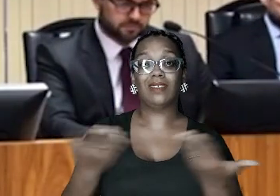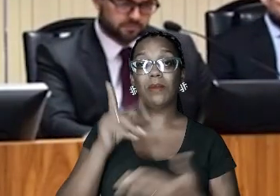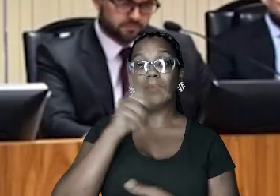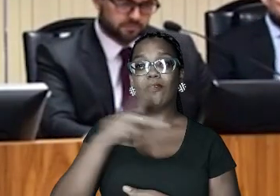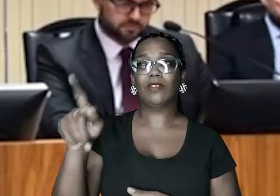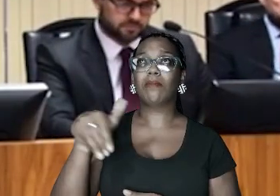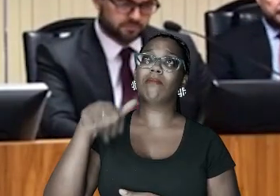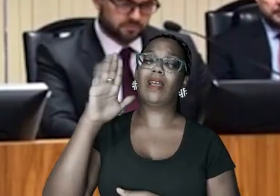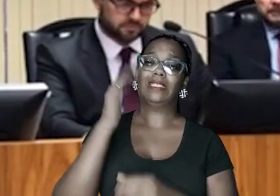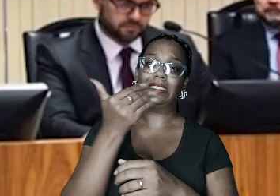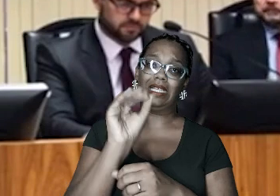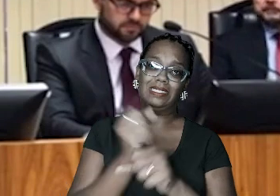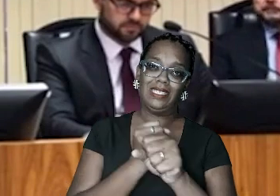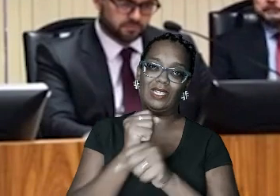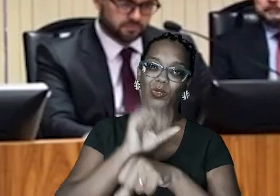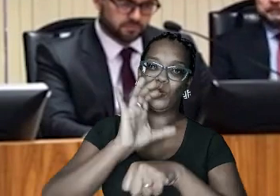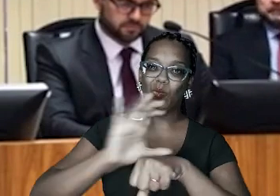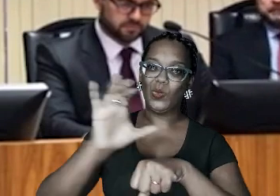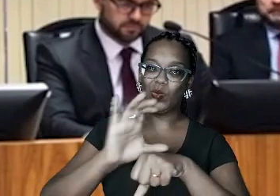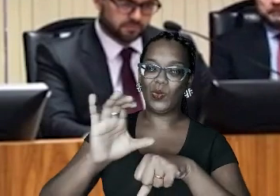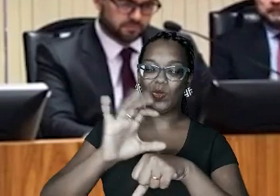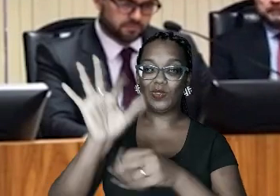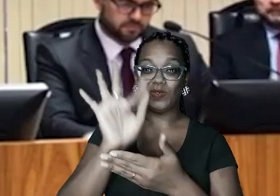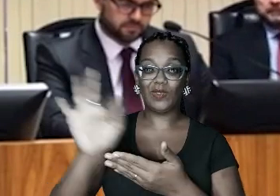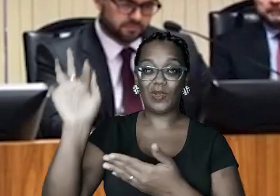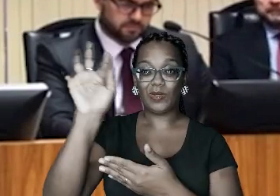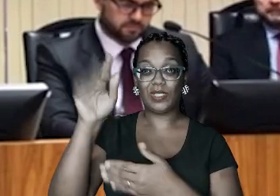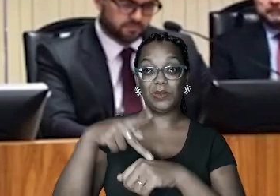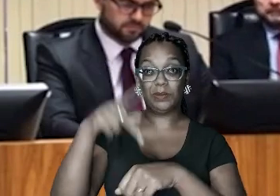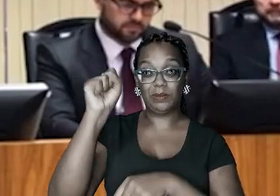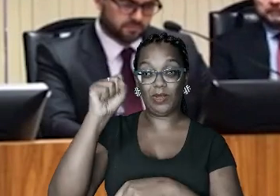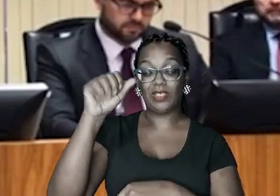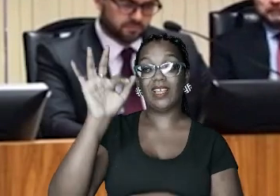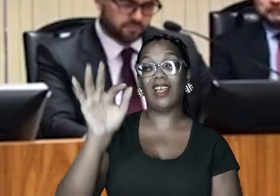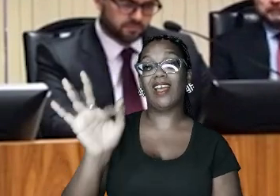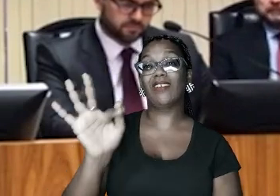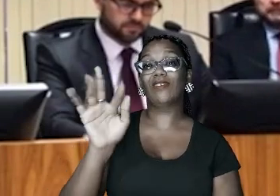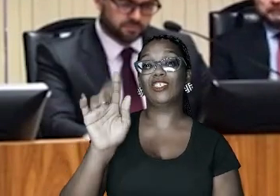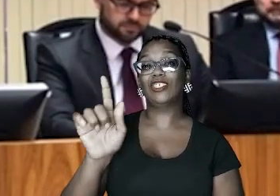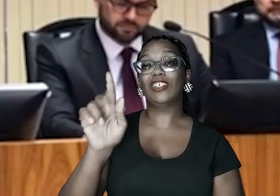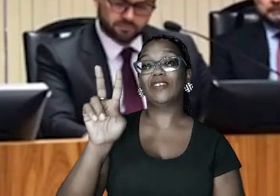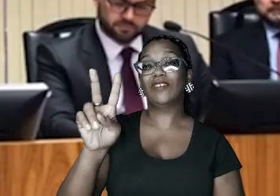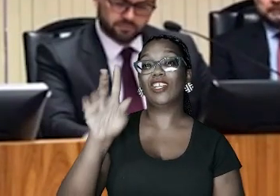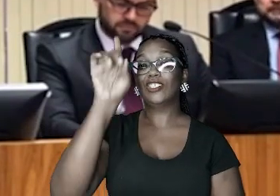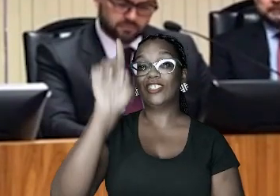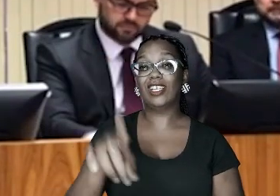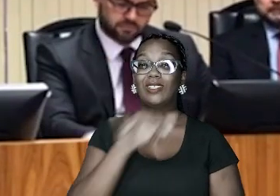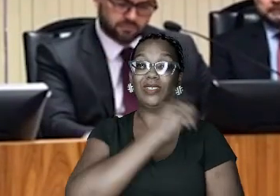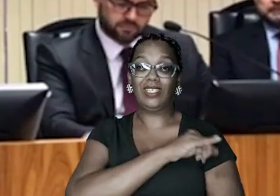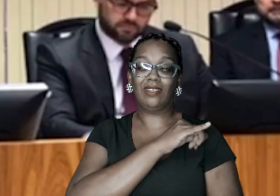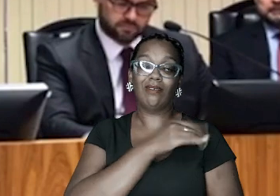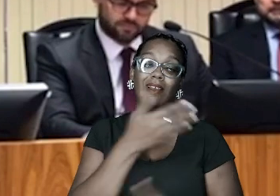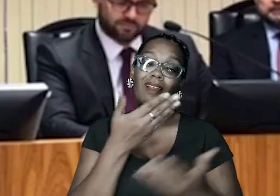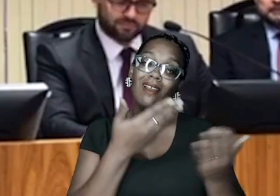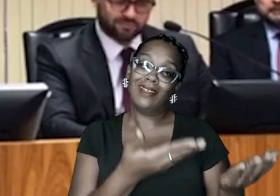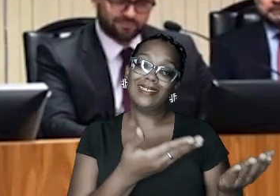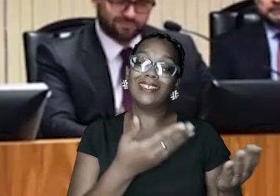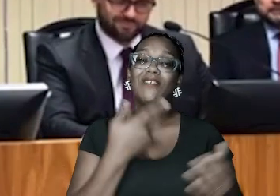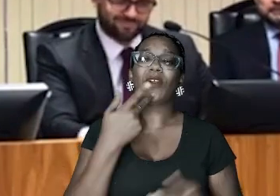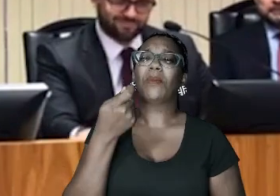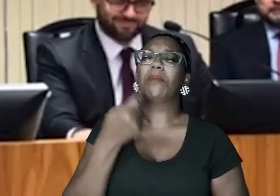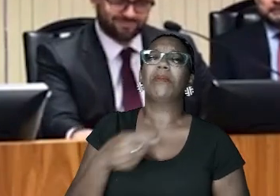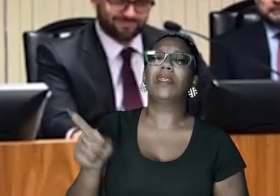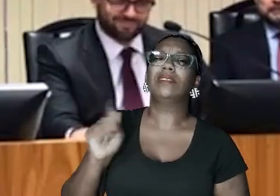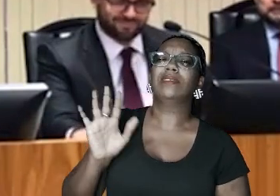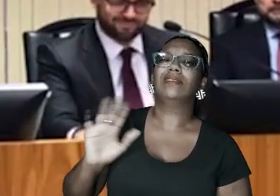10 anos de cursos de graduação e pós-graduação da FGV direito do Rio e ele aqui modestamente esse que eu não precisaria dizer